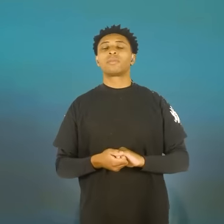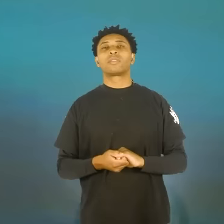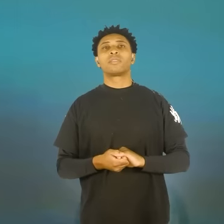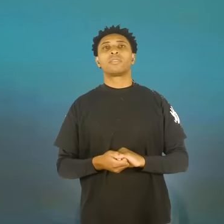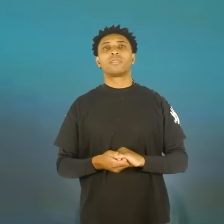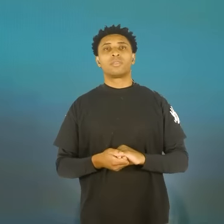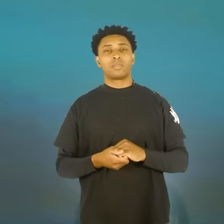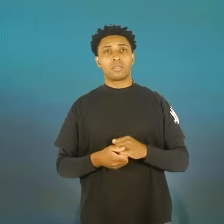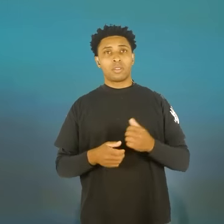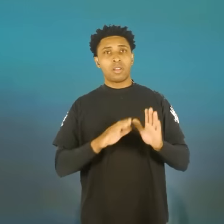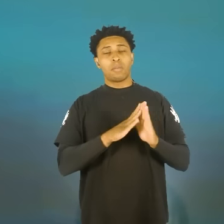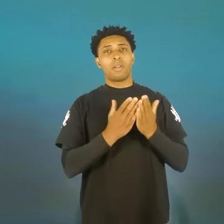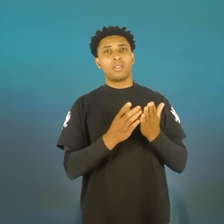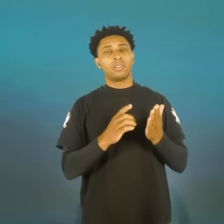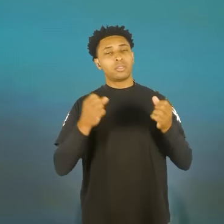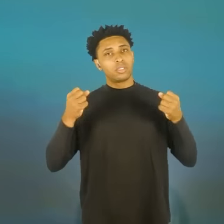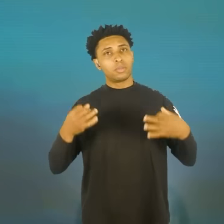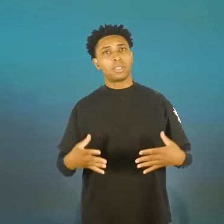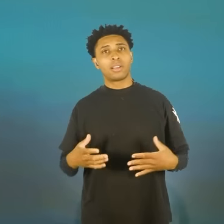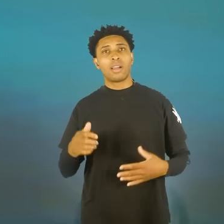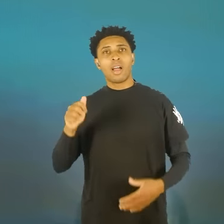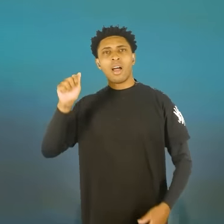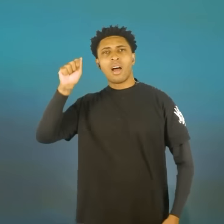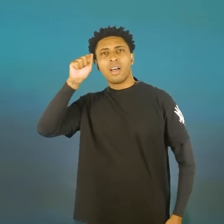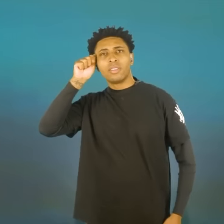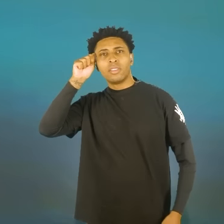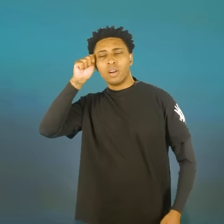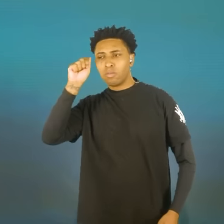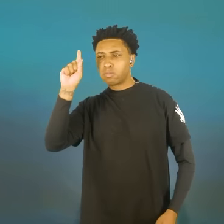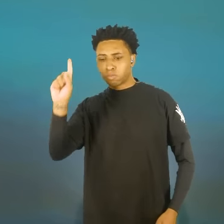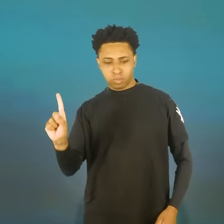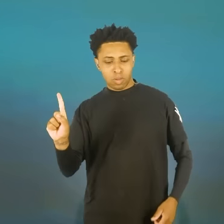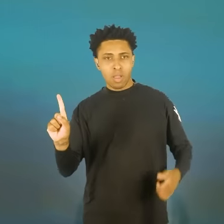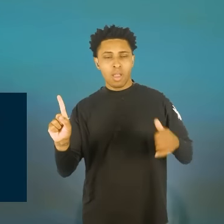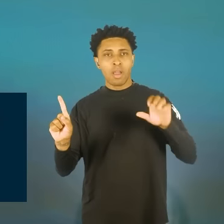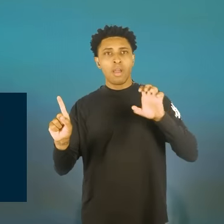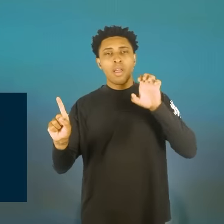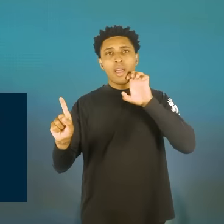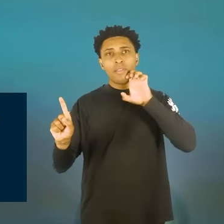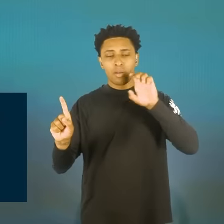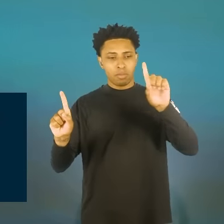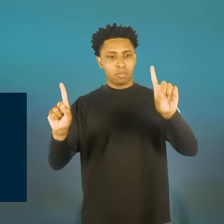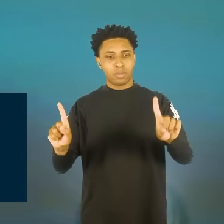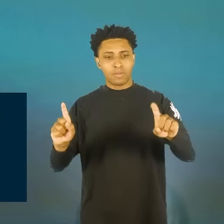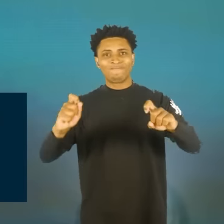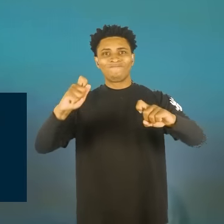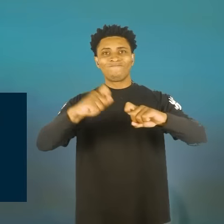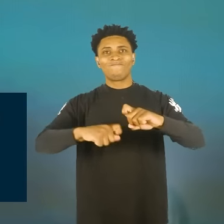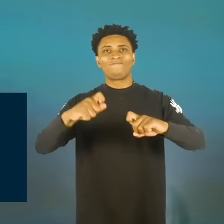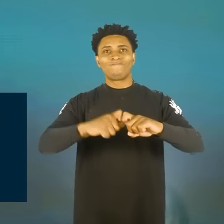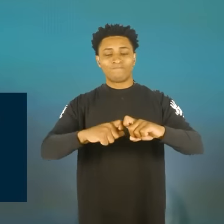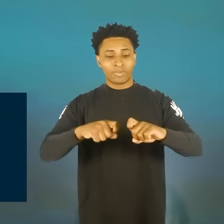Diz assim a Sagrada Escritura: Adão teve relações sexuais com Eva, a sua mulher.